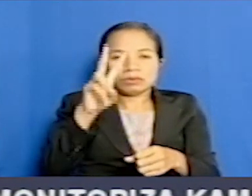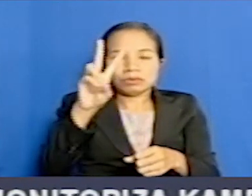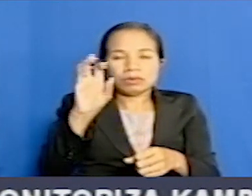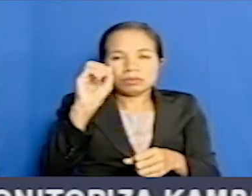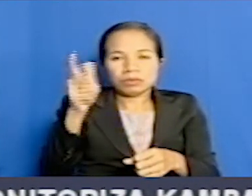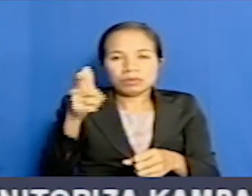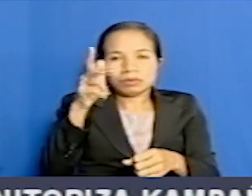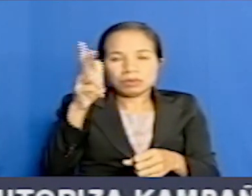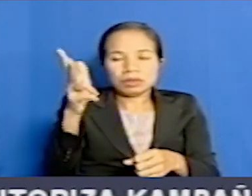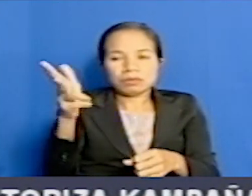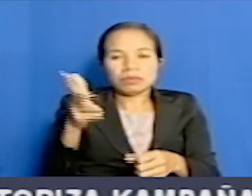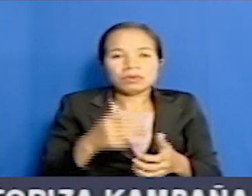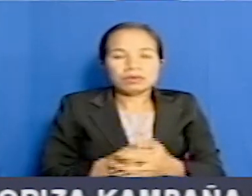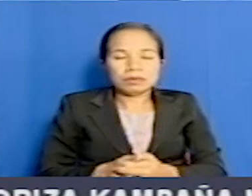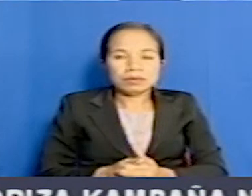-Hungrua-Tolunulu.